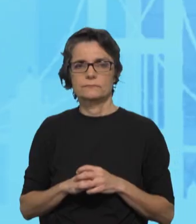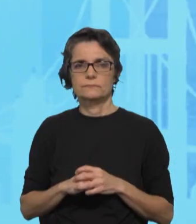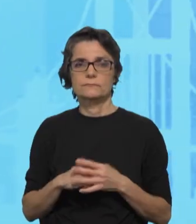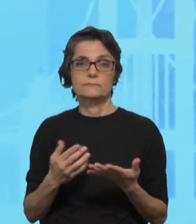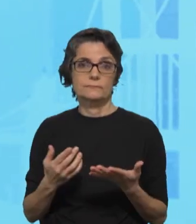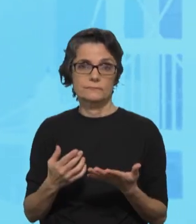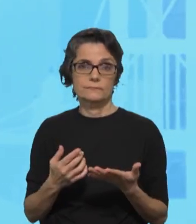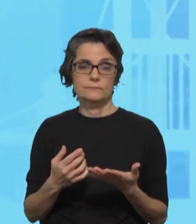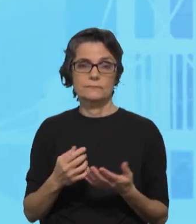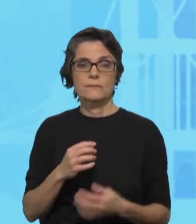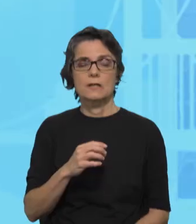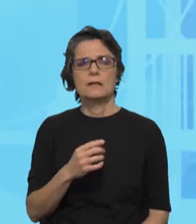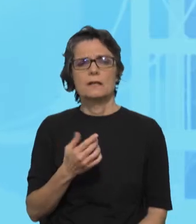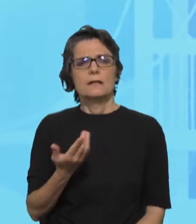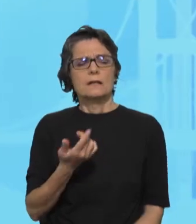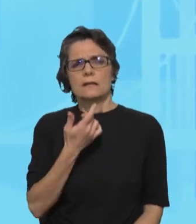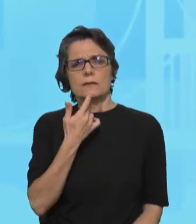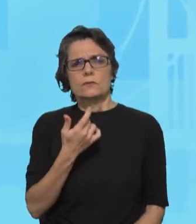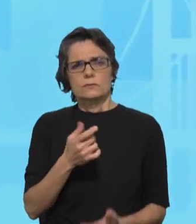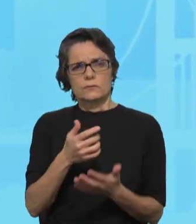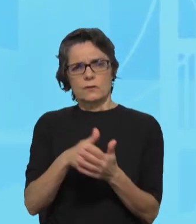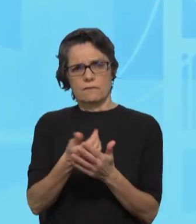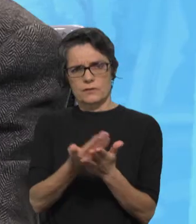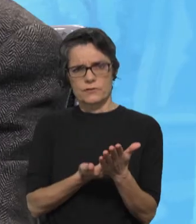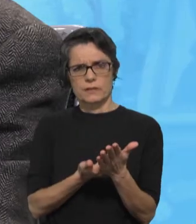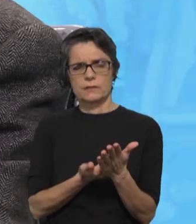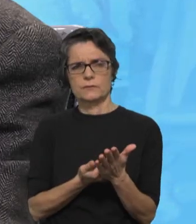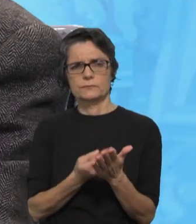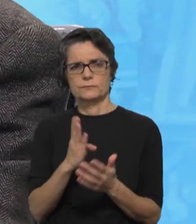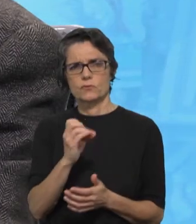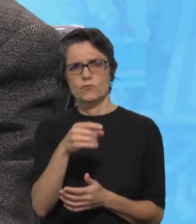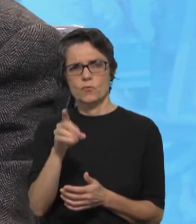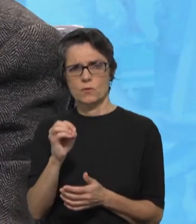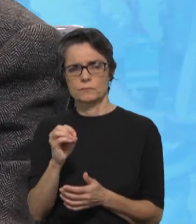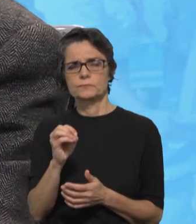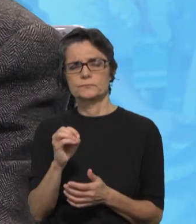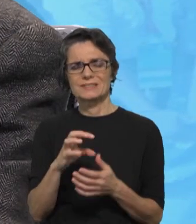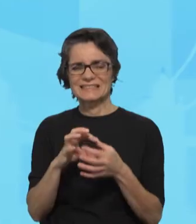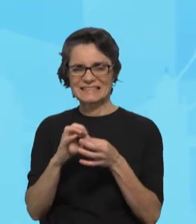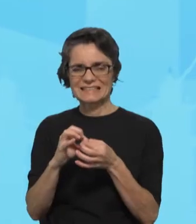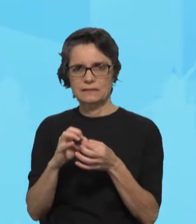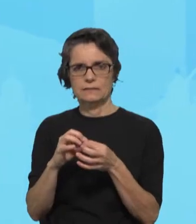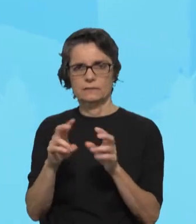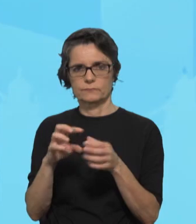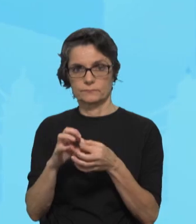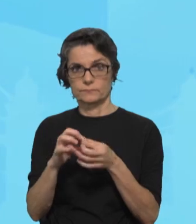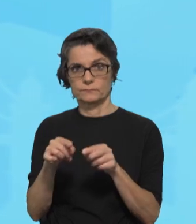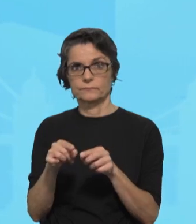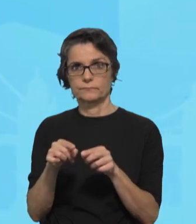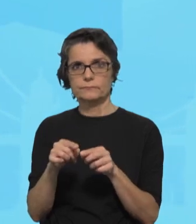Conde António Janela, esta parte do Evangelho de João, esta ligação